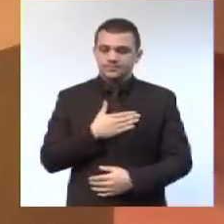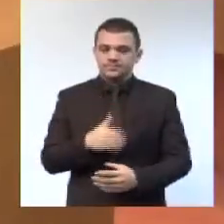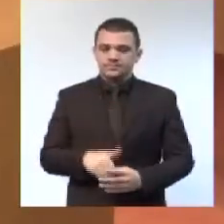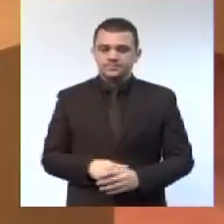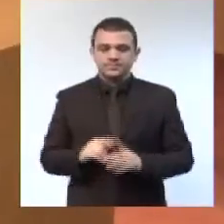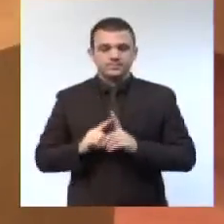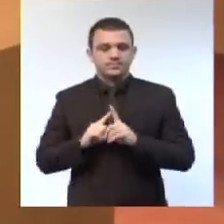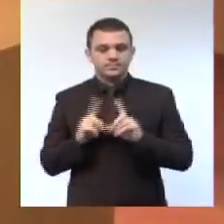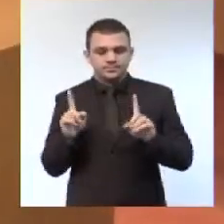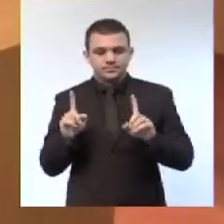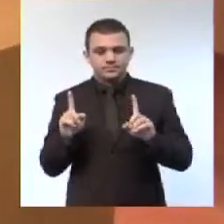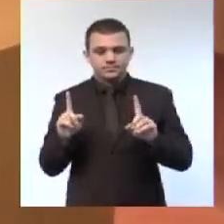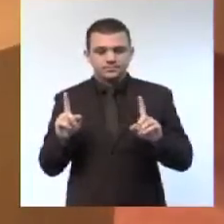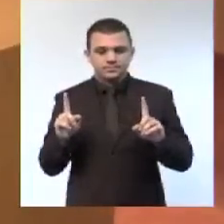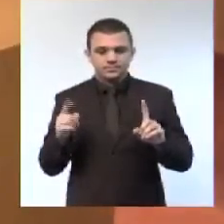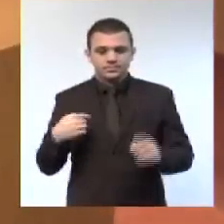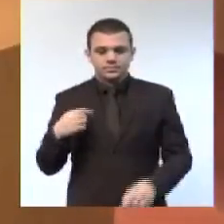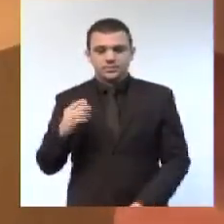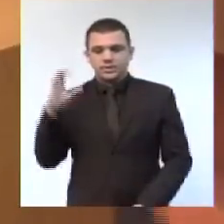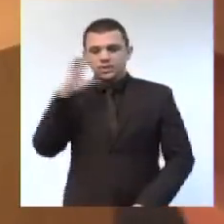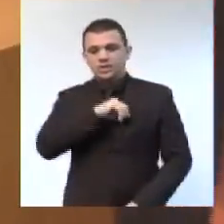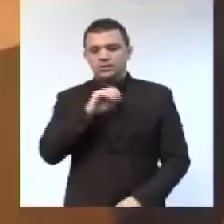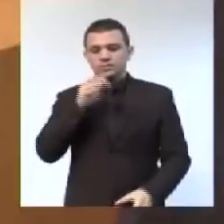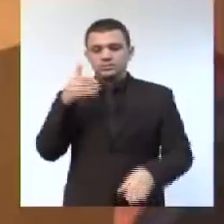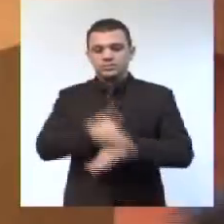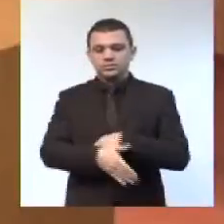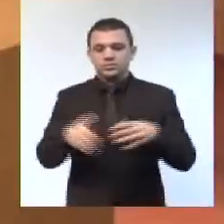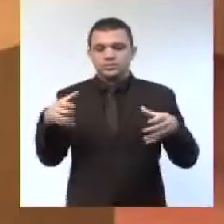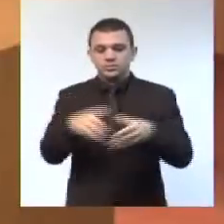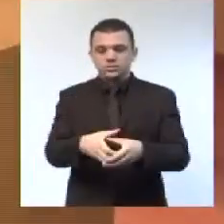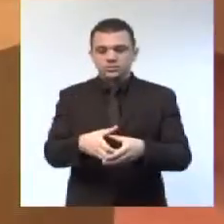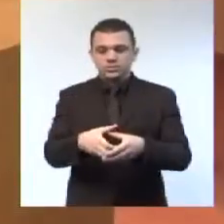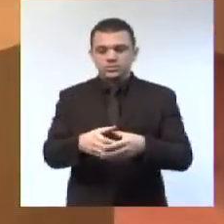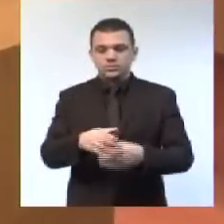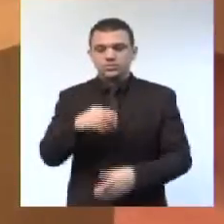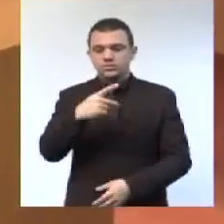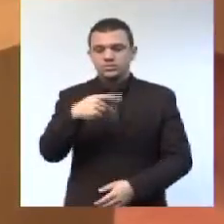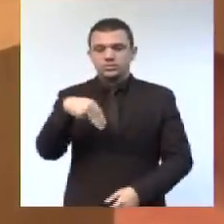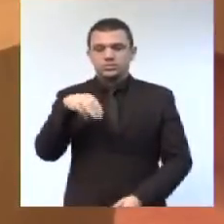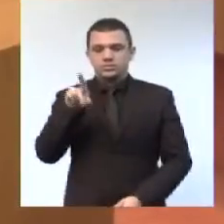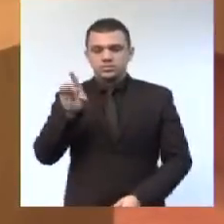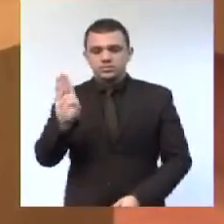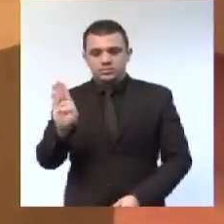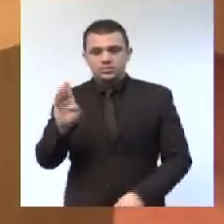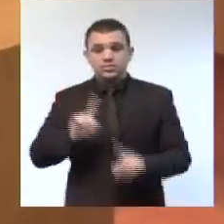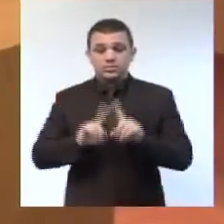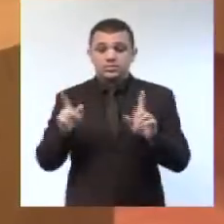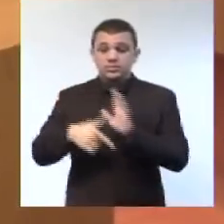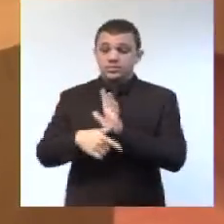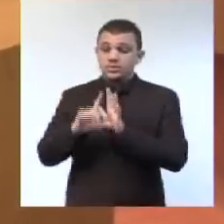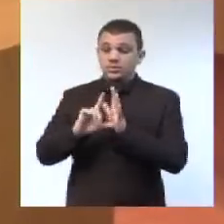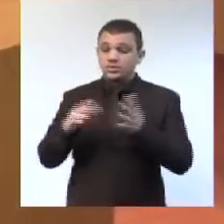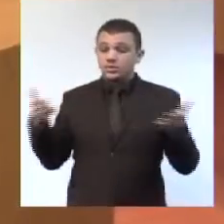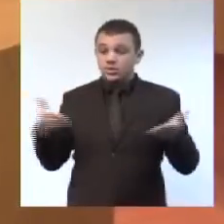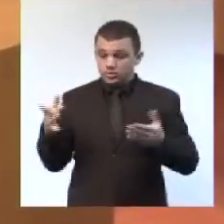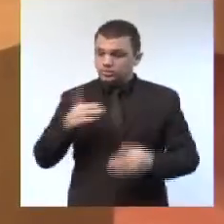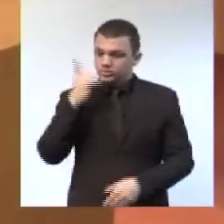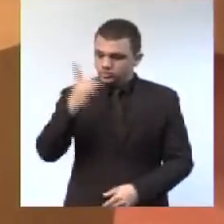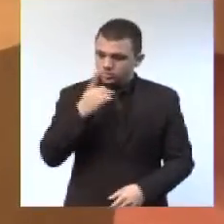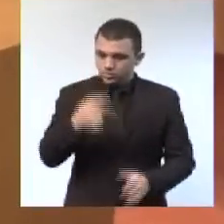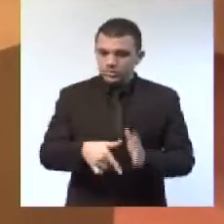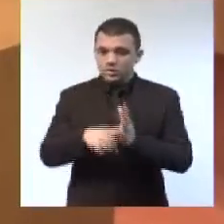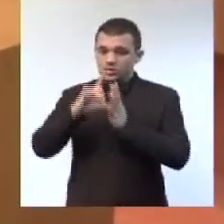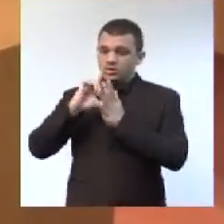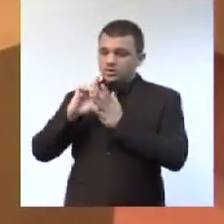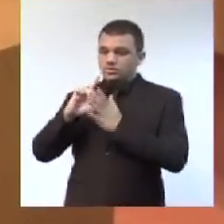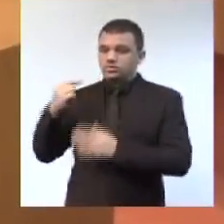não desci de paraquedas no PMDB. Se eu sou deputado hoje, eu já enfrentei duas eleições e perdi duas eleições.